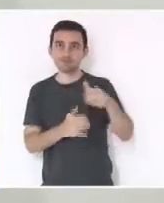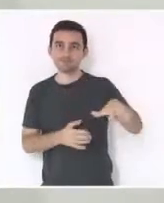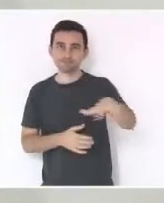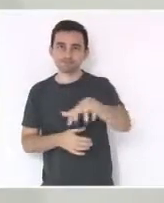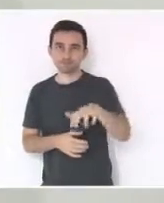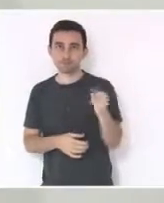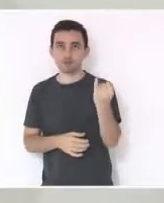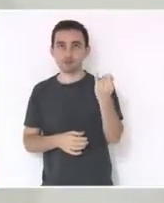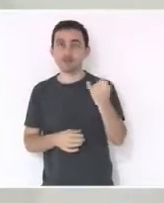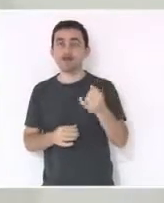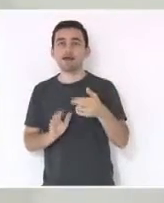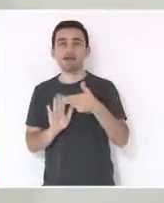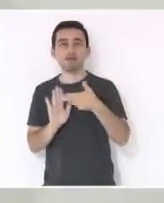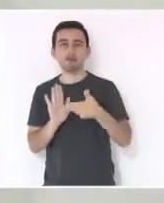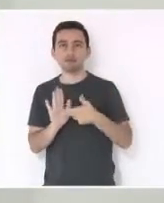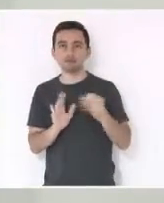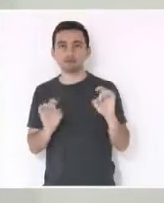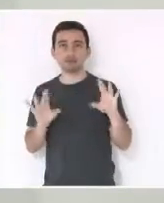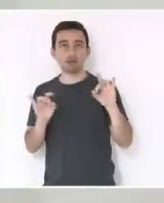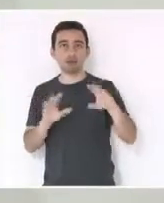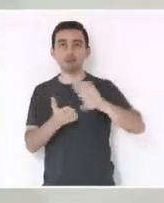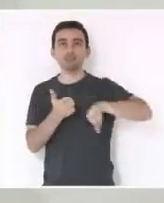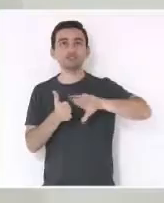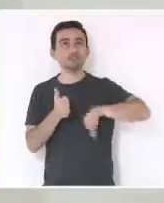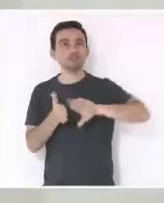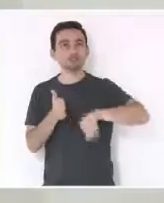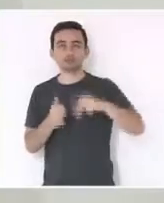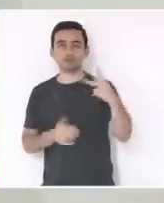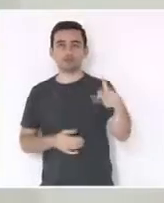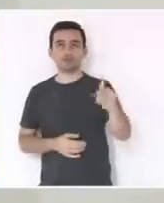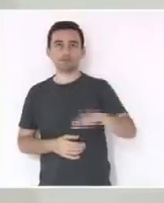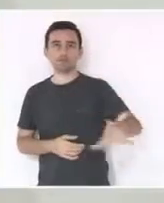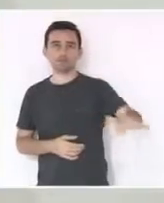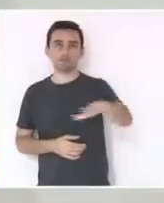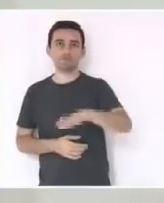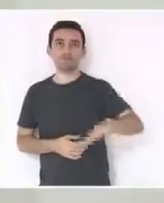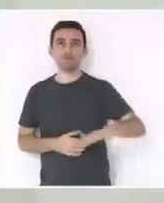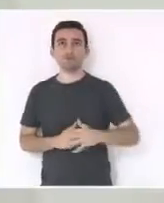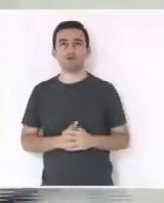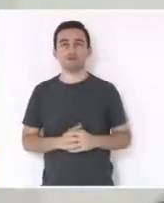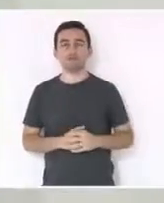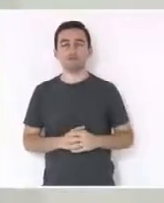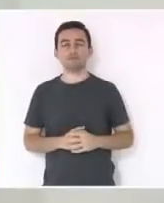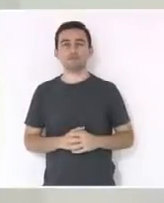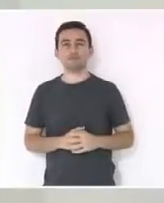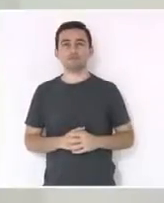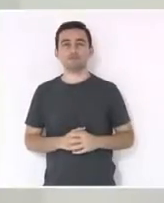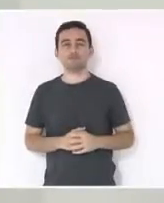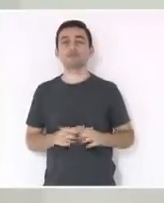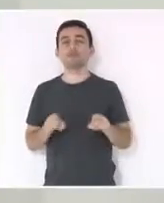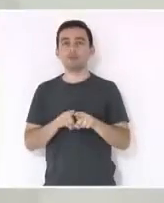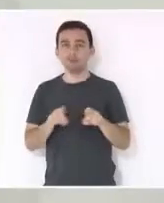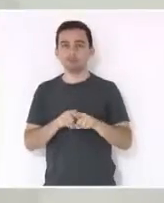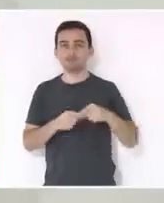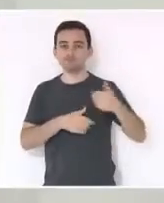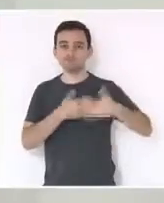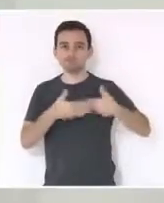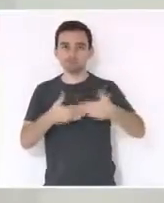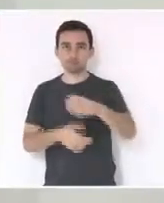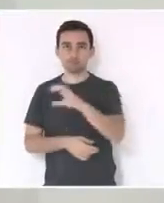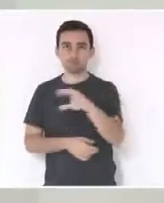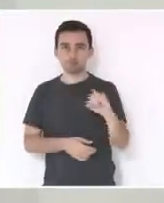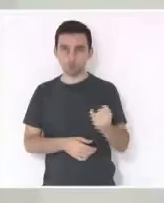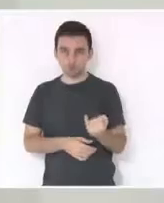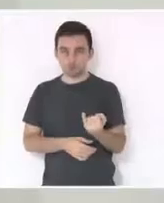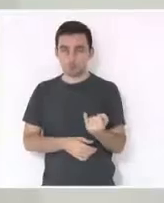regime especial deste segmento o tramita na comissão de justiça